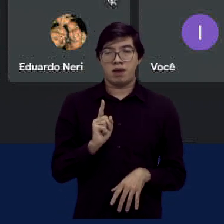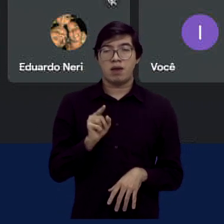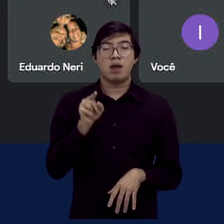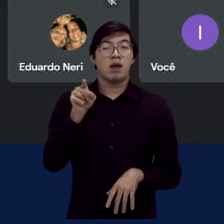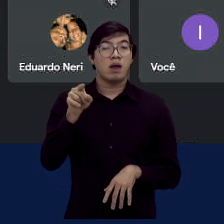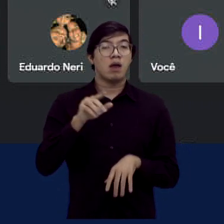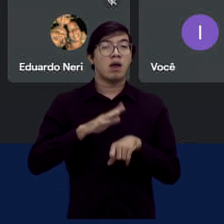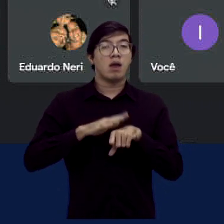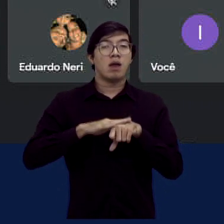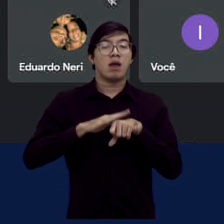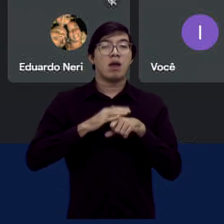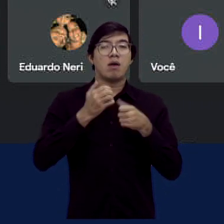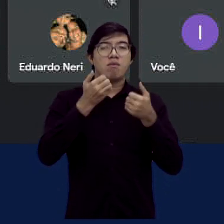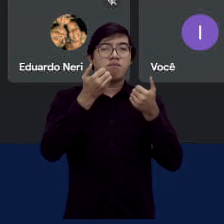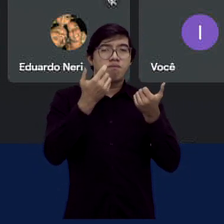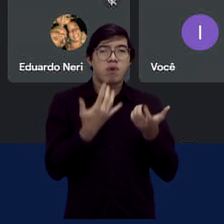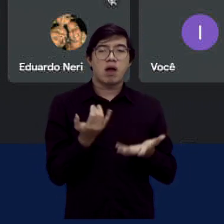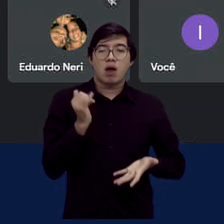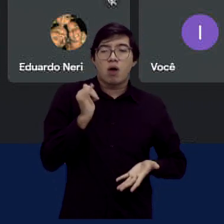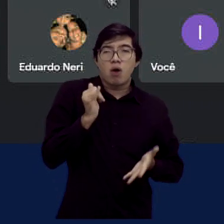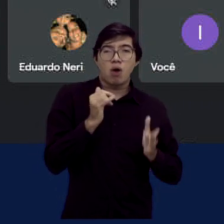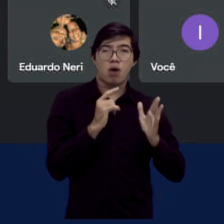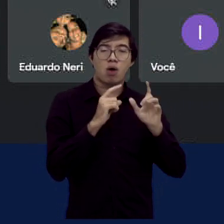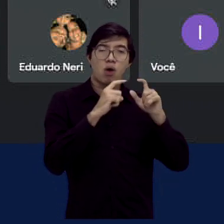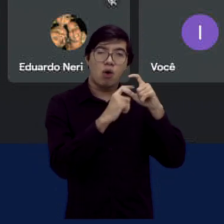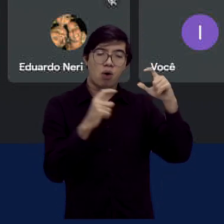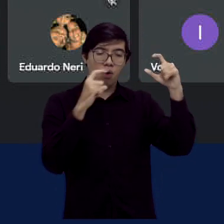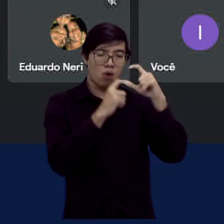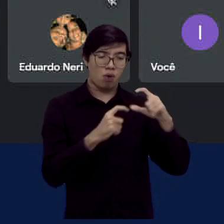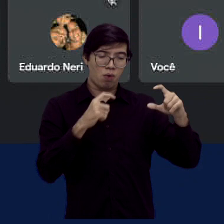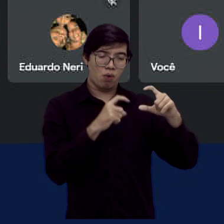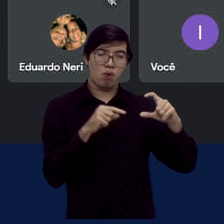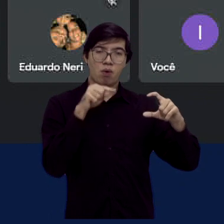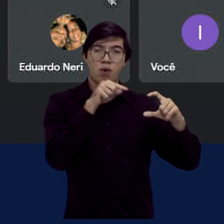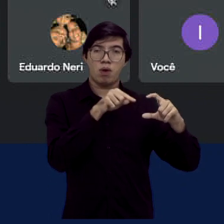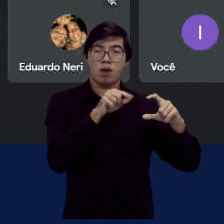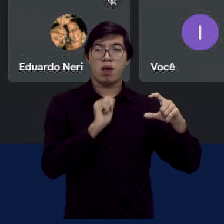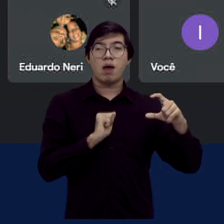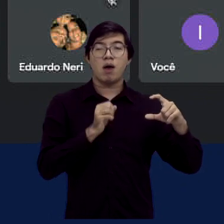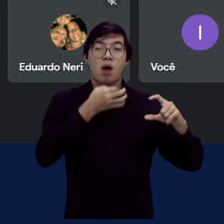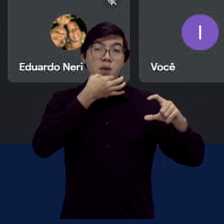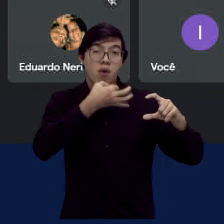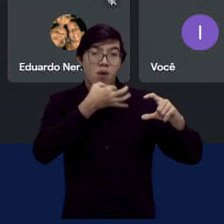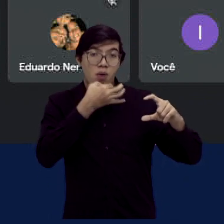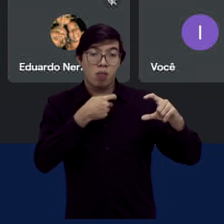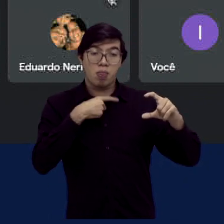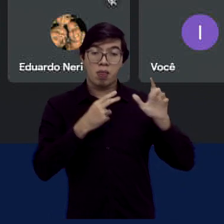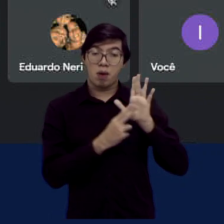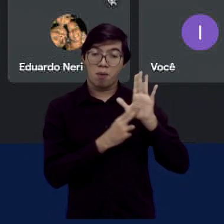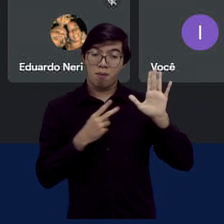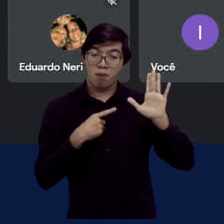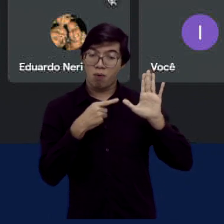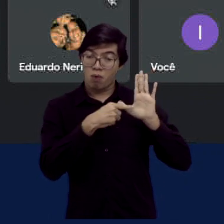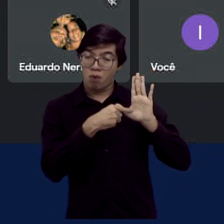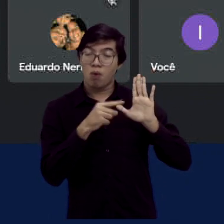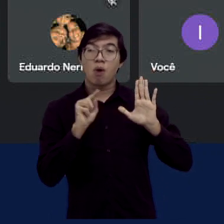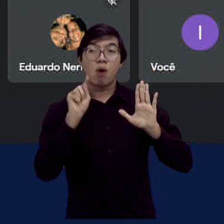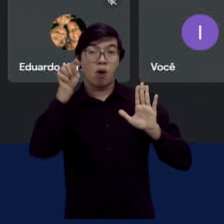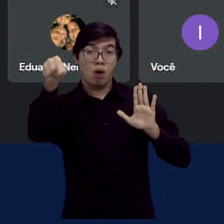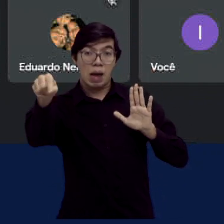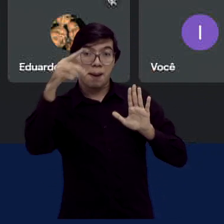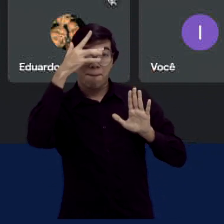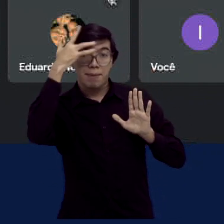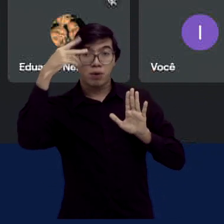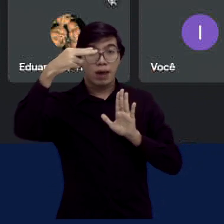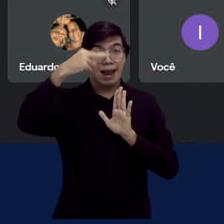do autor, ou outra ideia, ou dar outras ideias, não é o autor, mas quem está lendo. Isso me faz lembrar também de